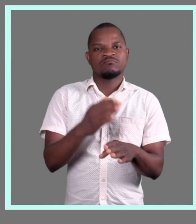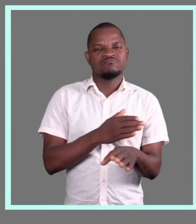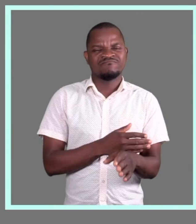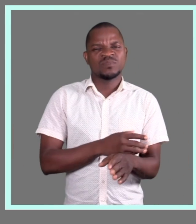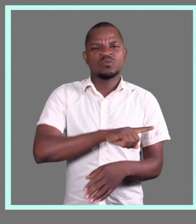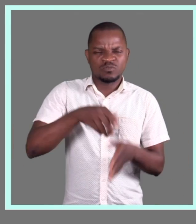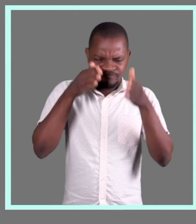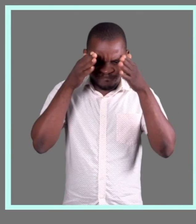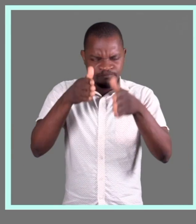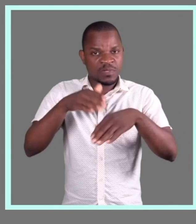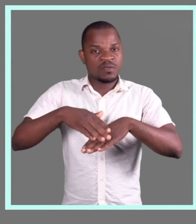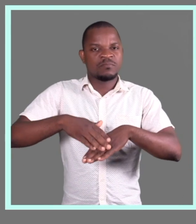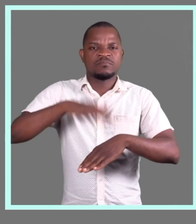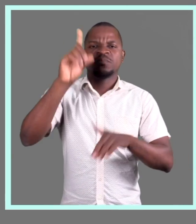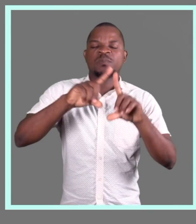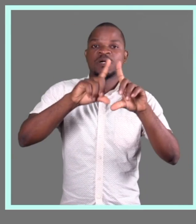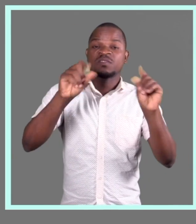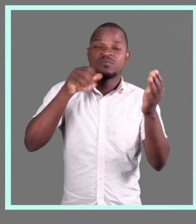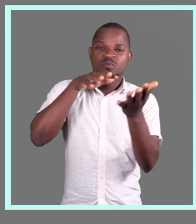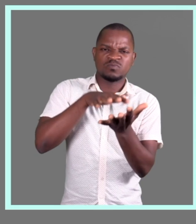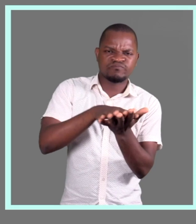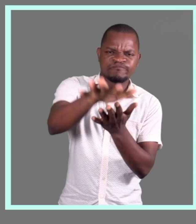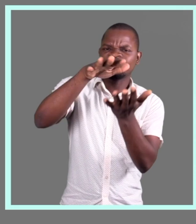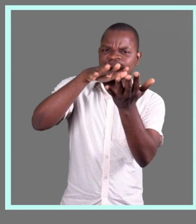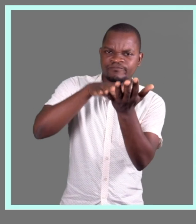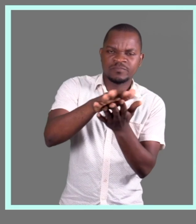Tivemos que nos focalizar mais na sensibilização sobre o que